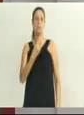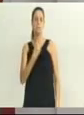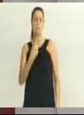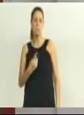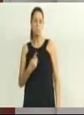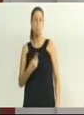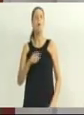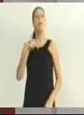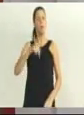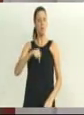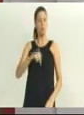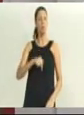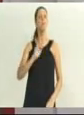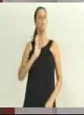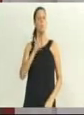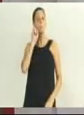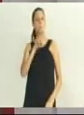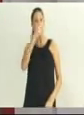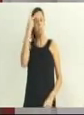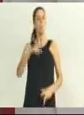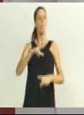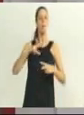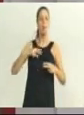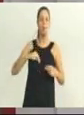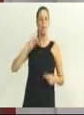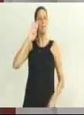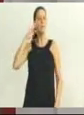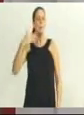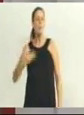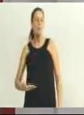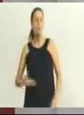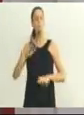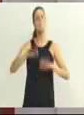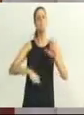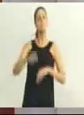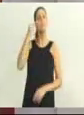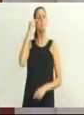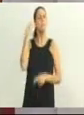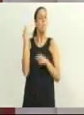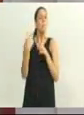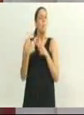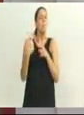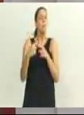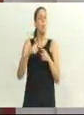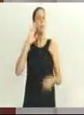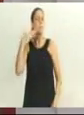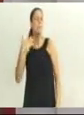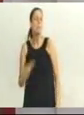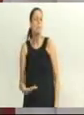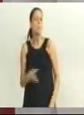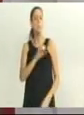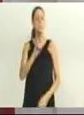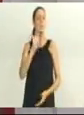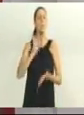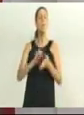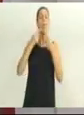sendo homenageadas nessa casa que nem sei por que estão aqui dentro, vivem criticando o nosso parlamento, mesmo assim, são